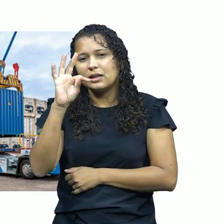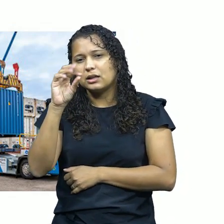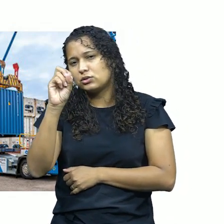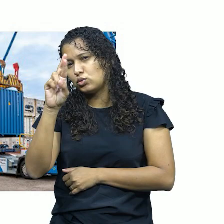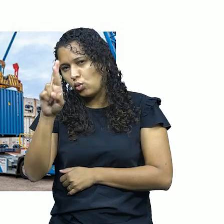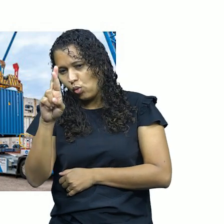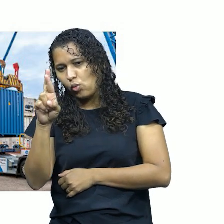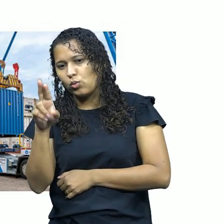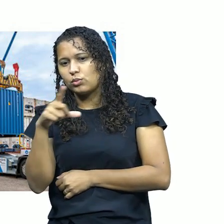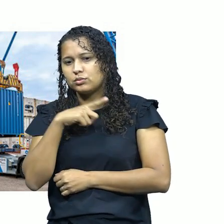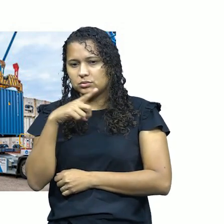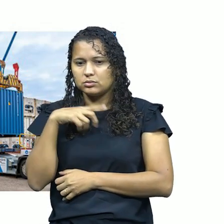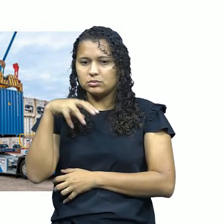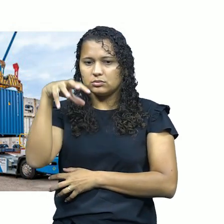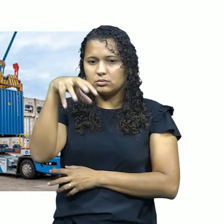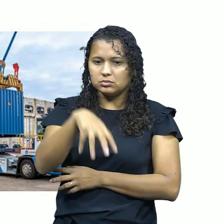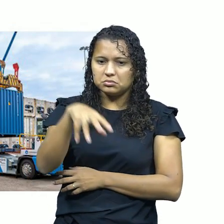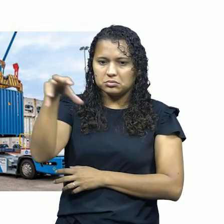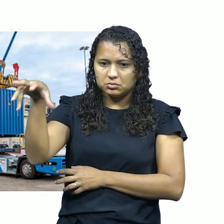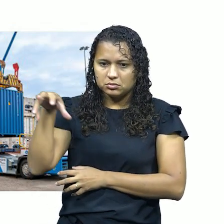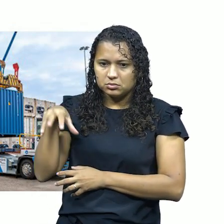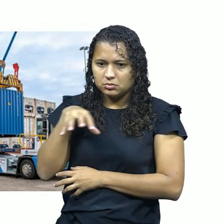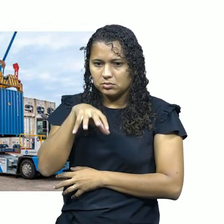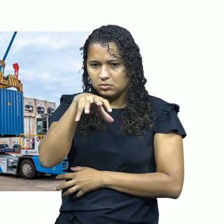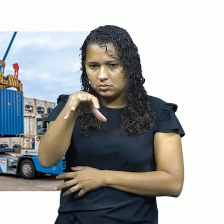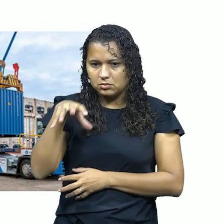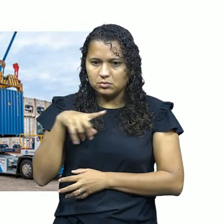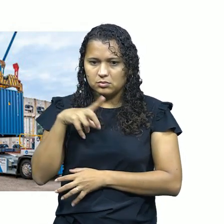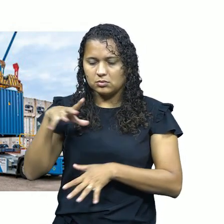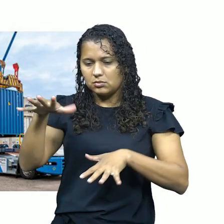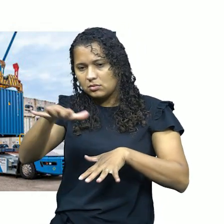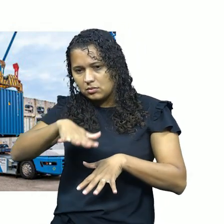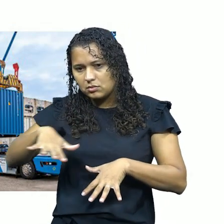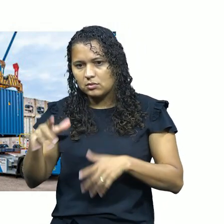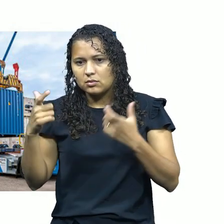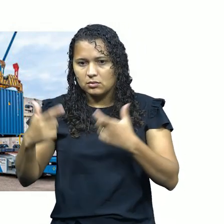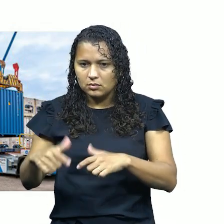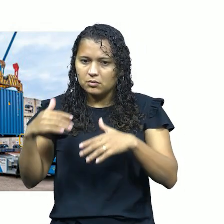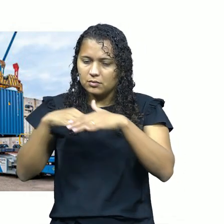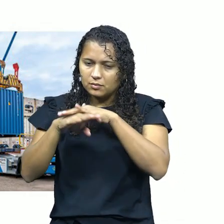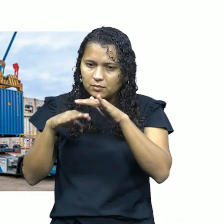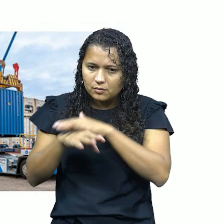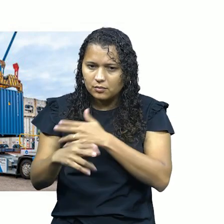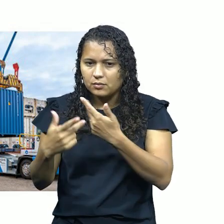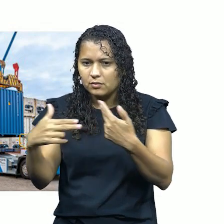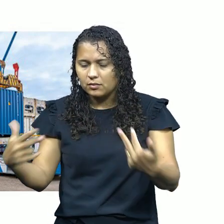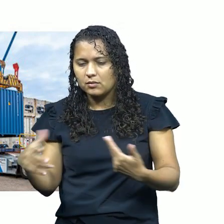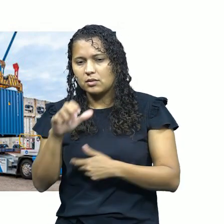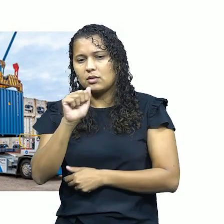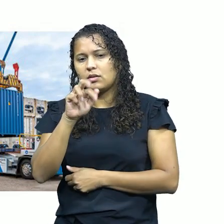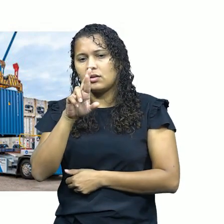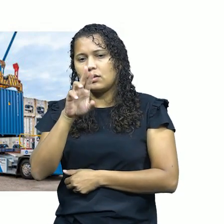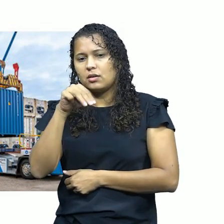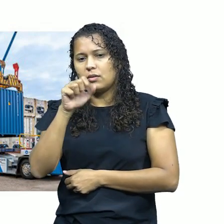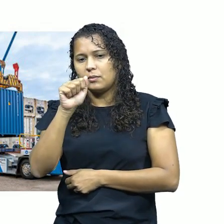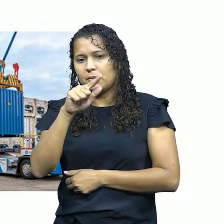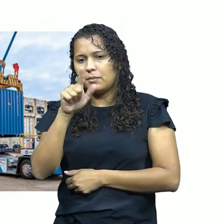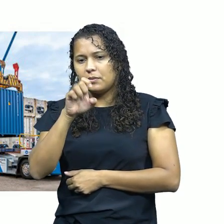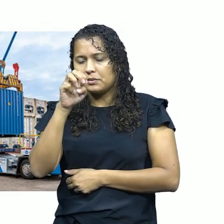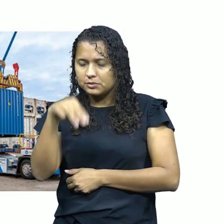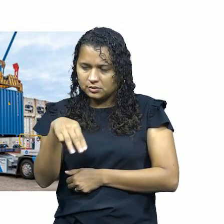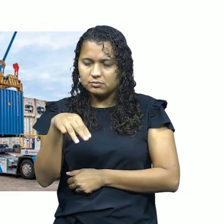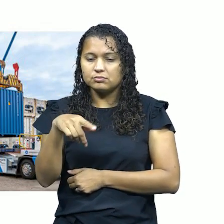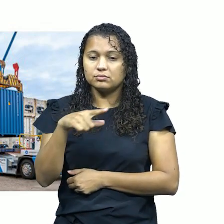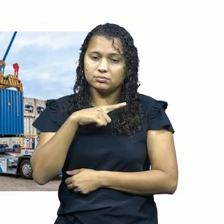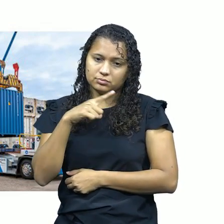destinado a mover semi-reboques dentro de um pátio de carga, instalação de armazém ou instalação intermodal. Então a